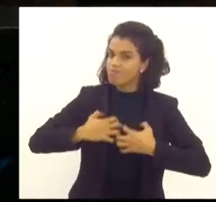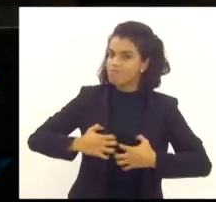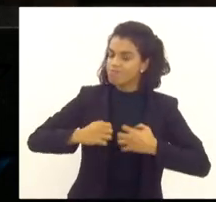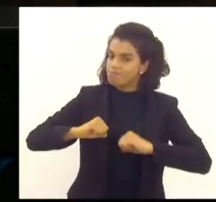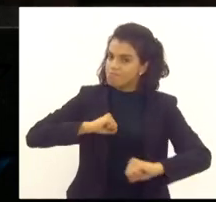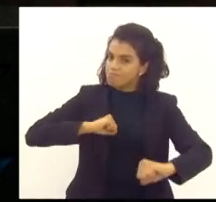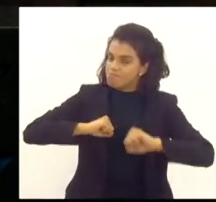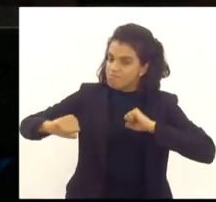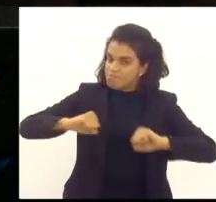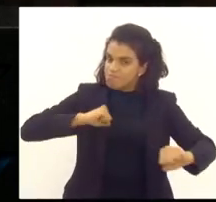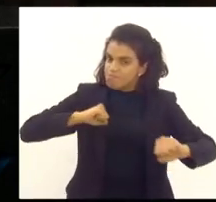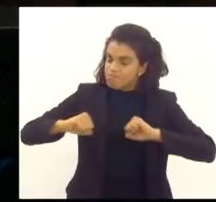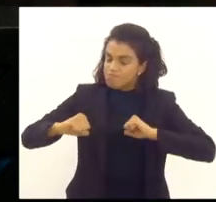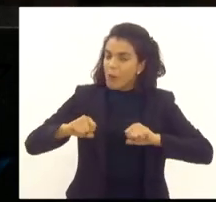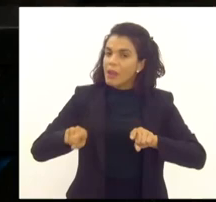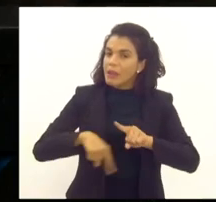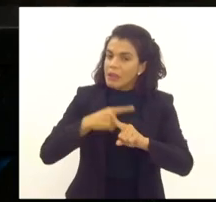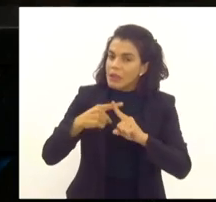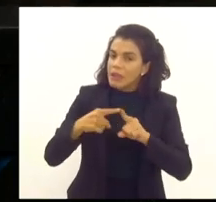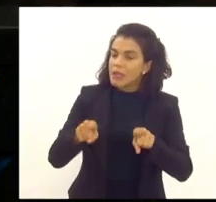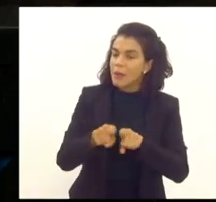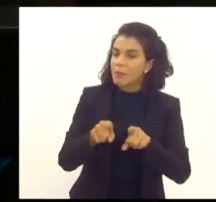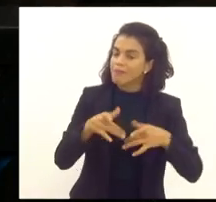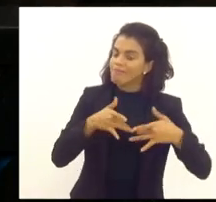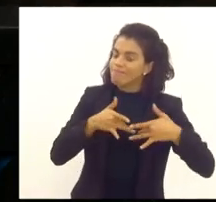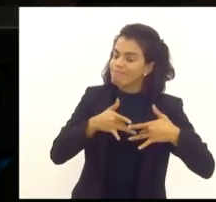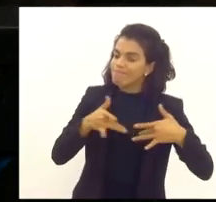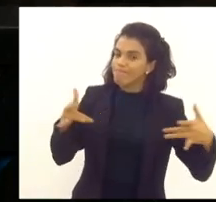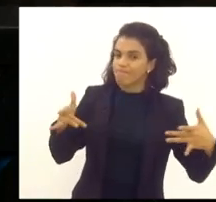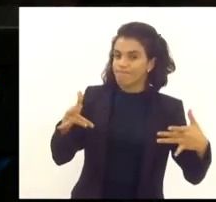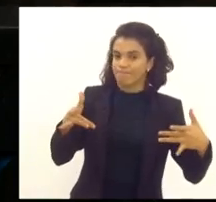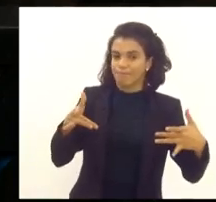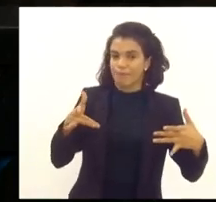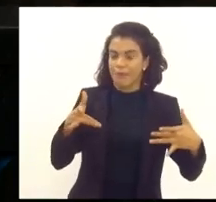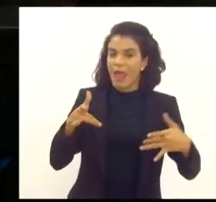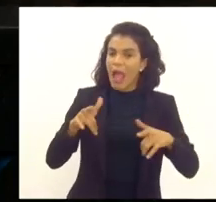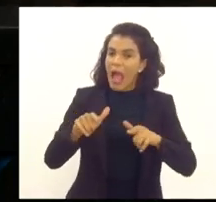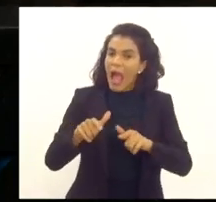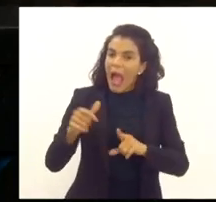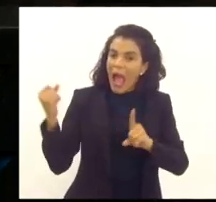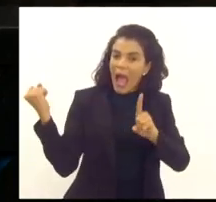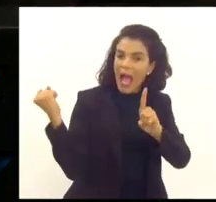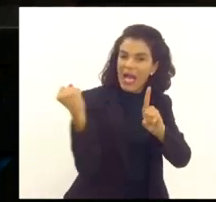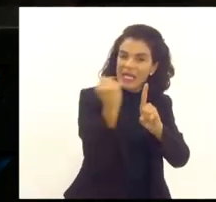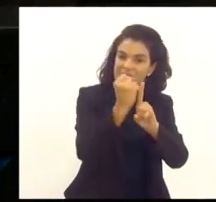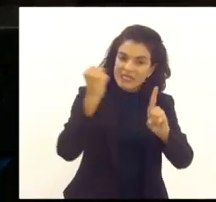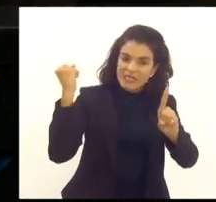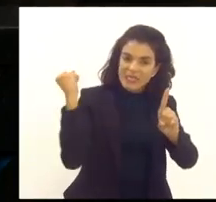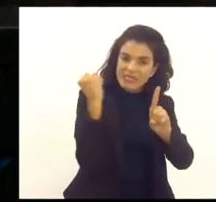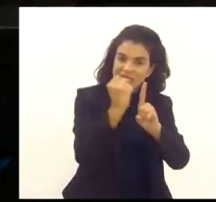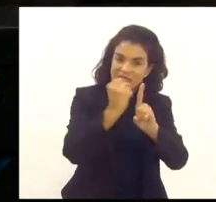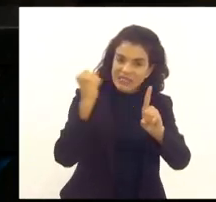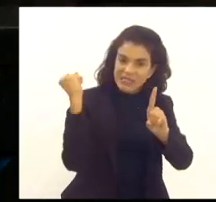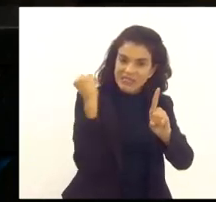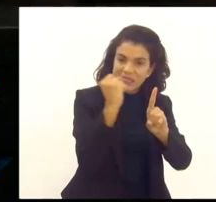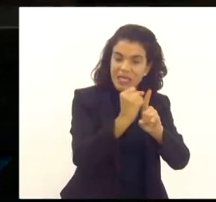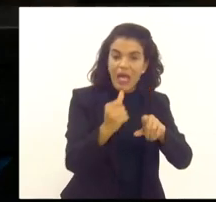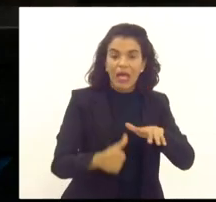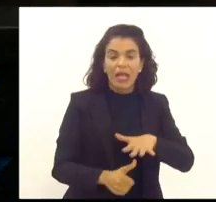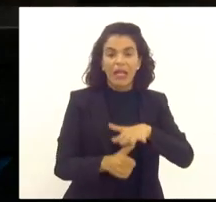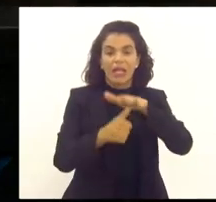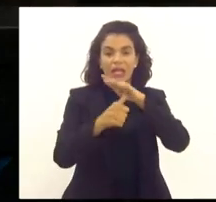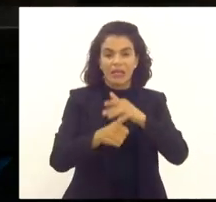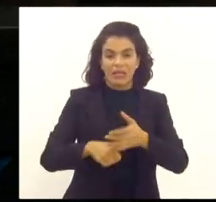e consternado com abominável assassinato da Líder